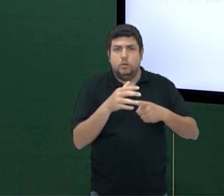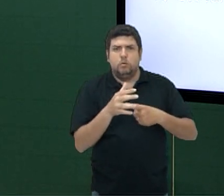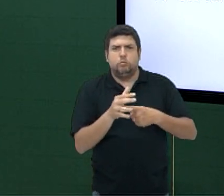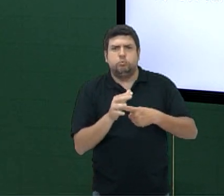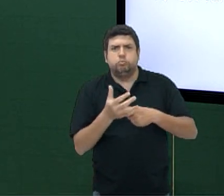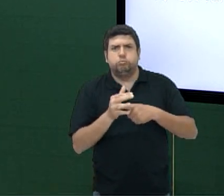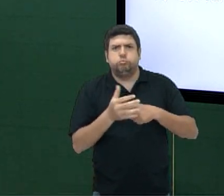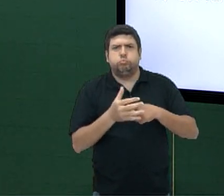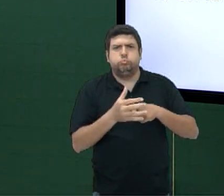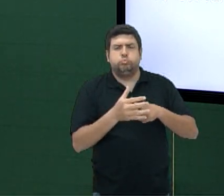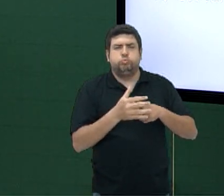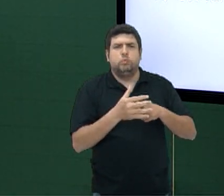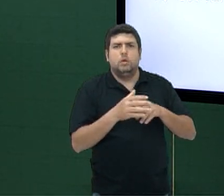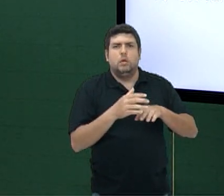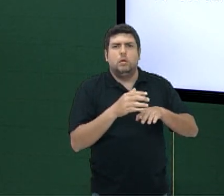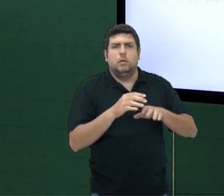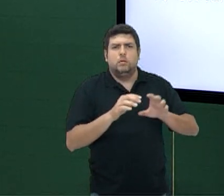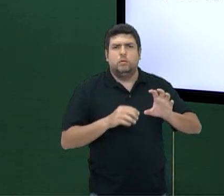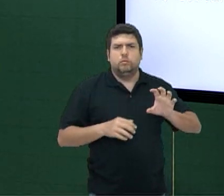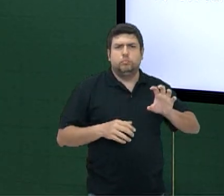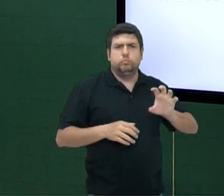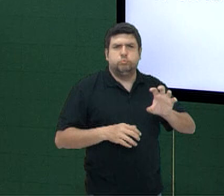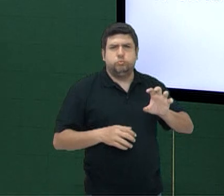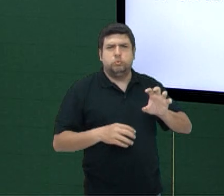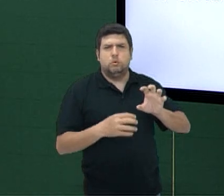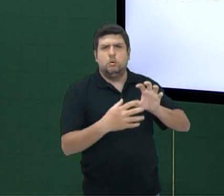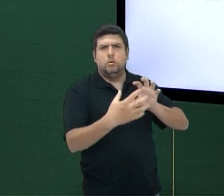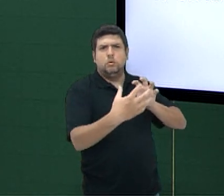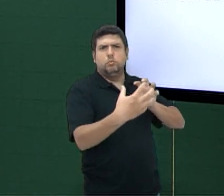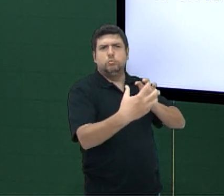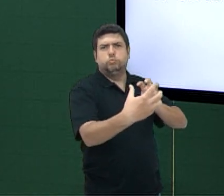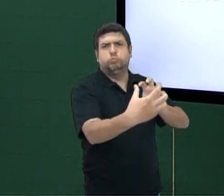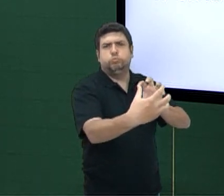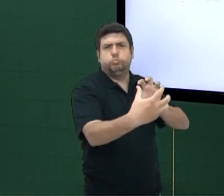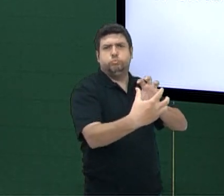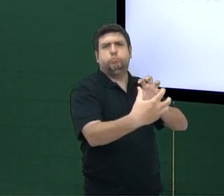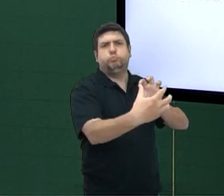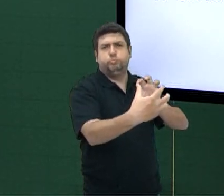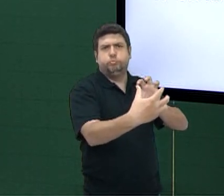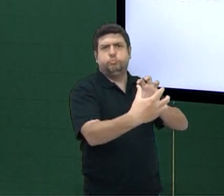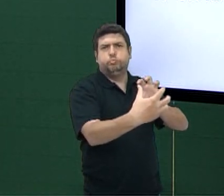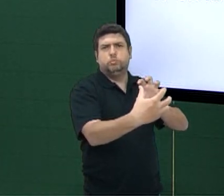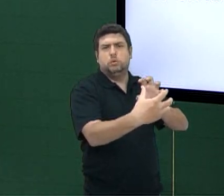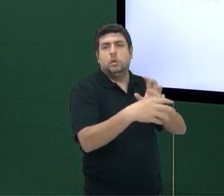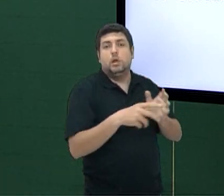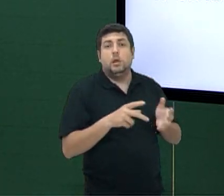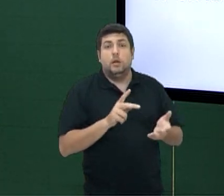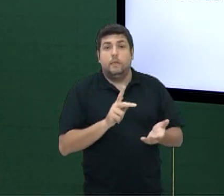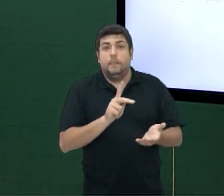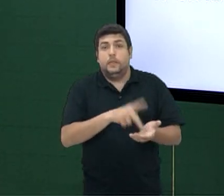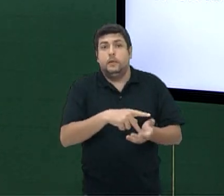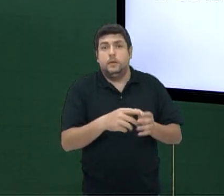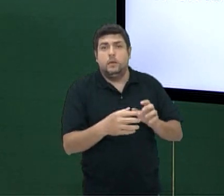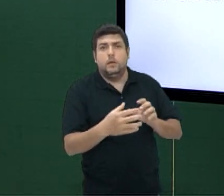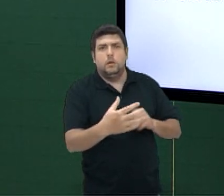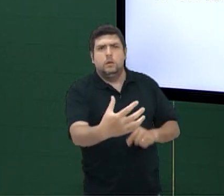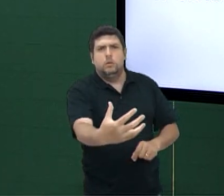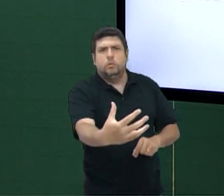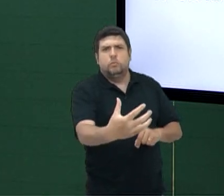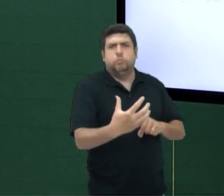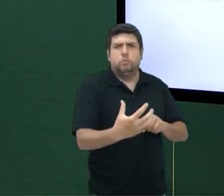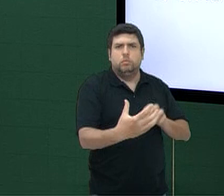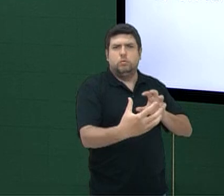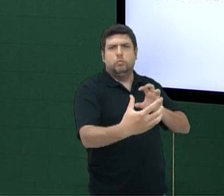resistivas. Certo? E isso faz com que, na realidade, existe uma compensação, como se fosse um